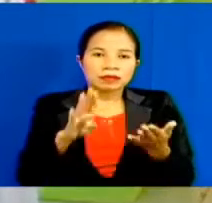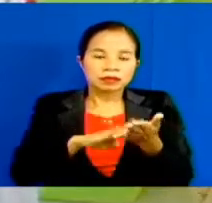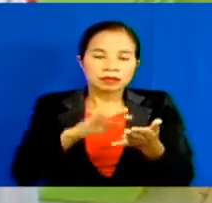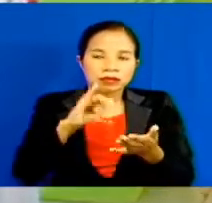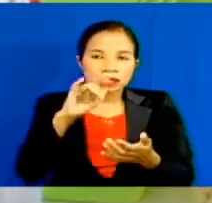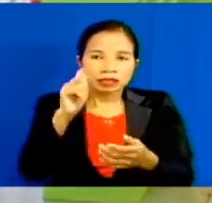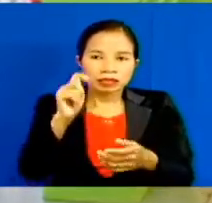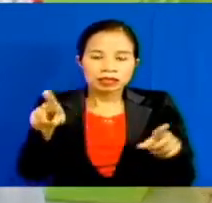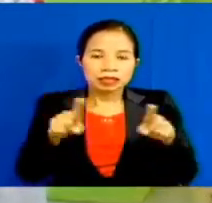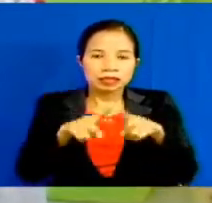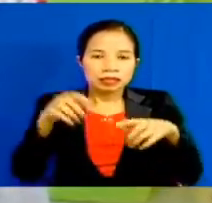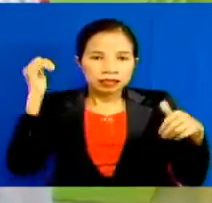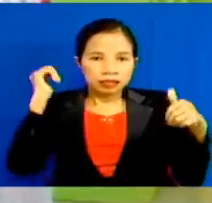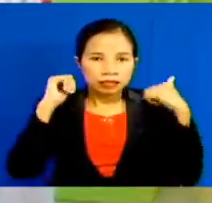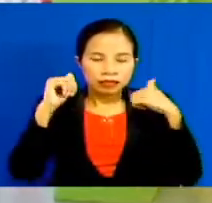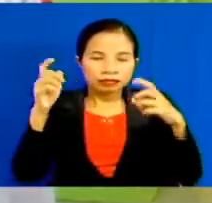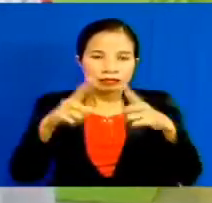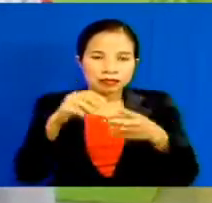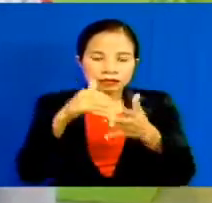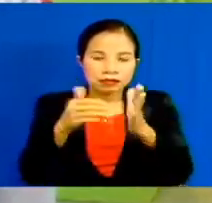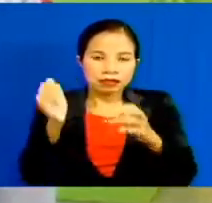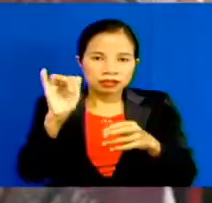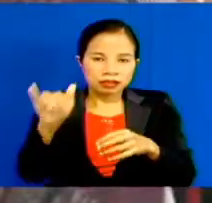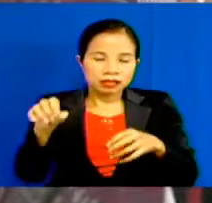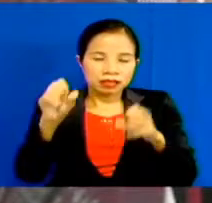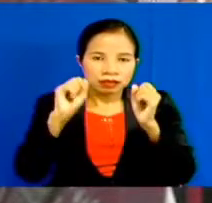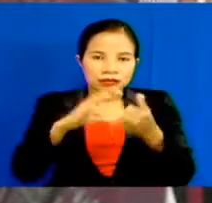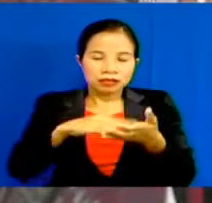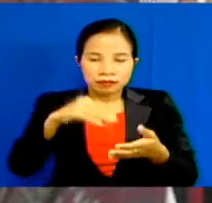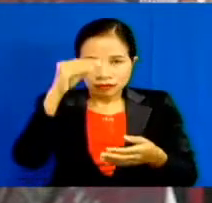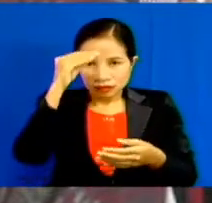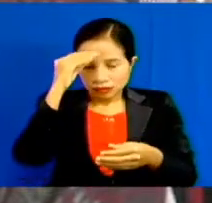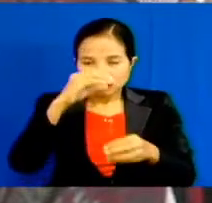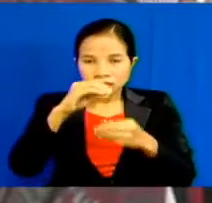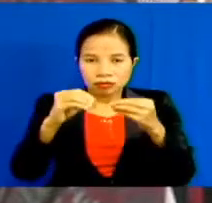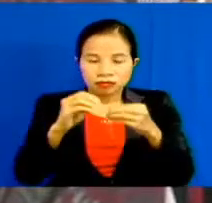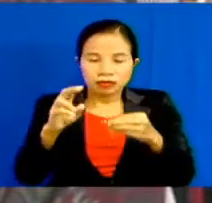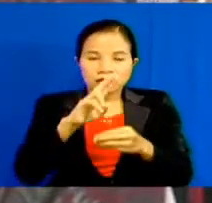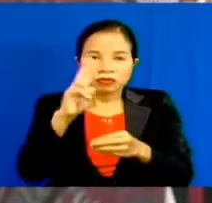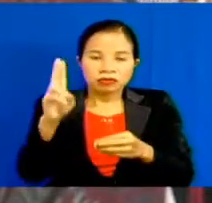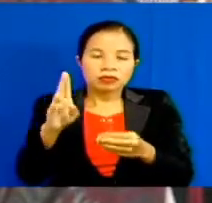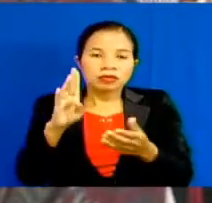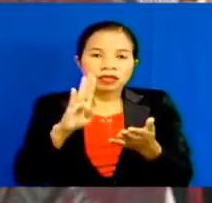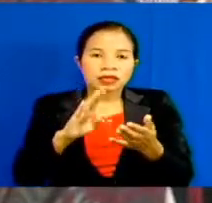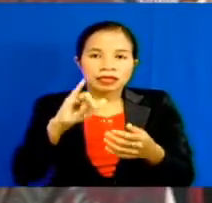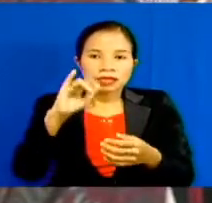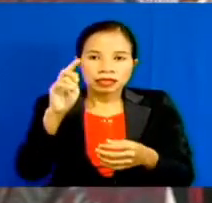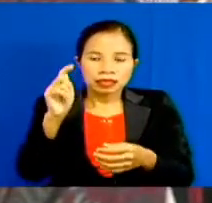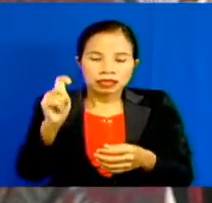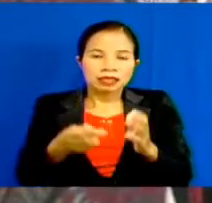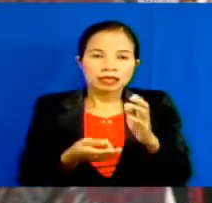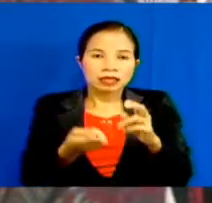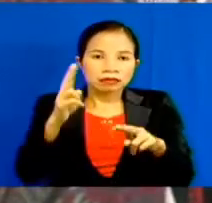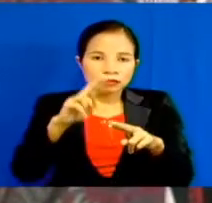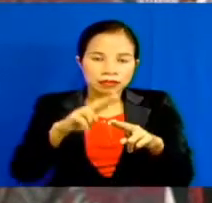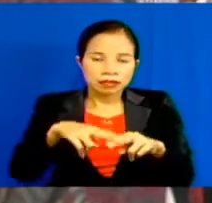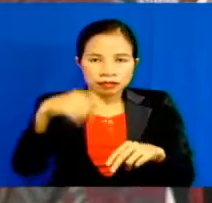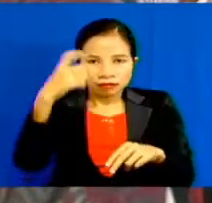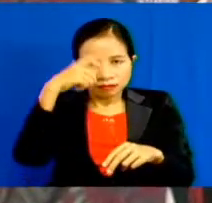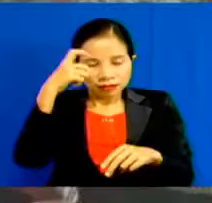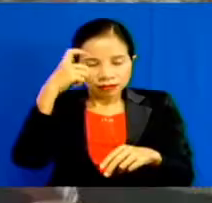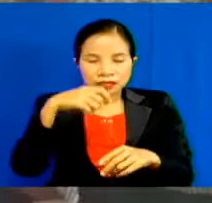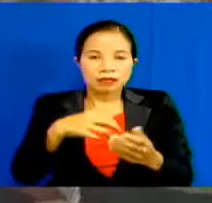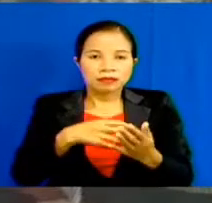show hanesen atividade extra e da estudante Sira. Atu apreende com a utilização multimédia, onde hasai